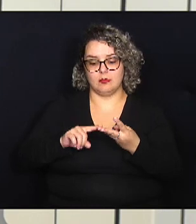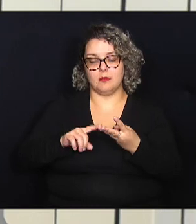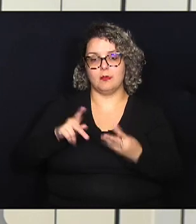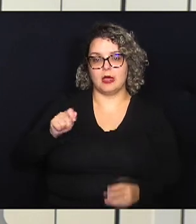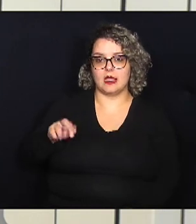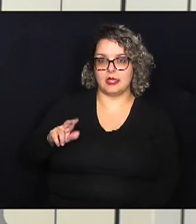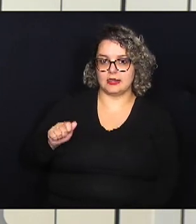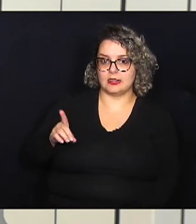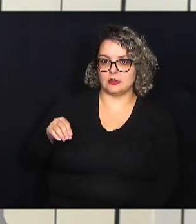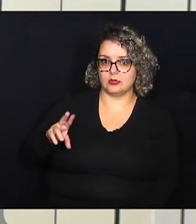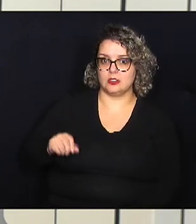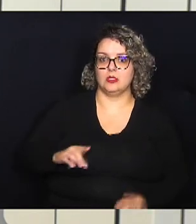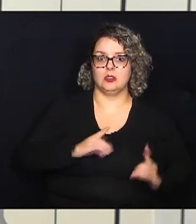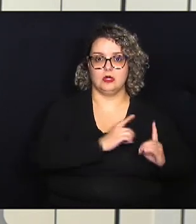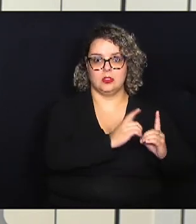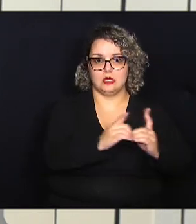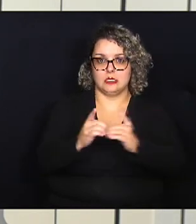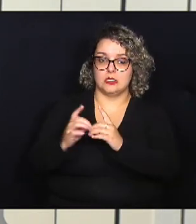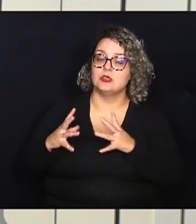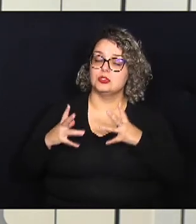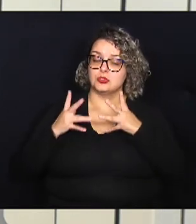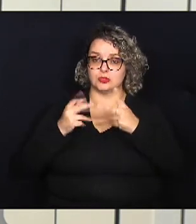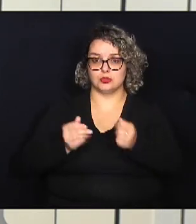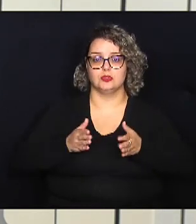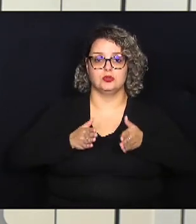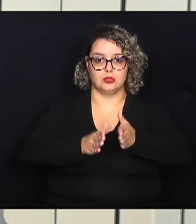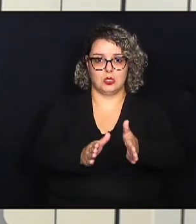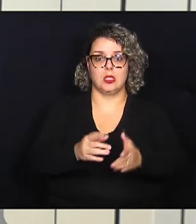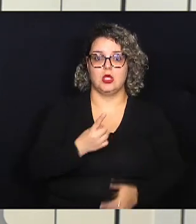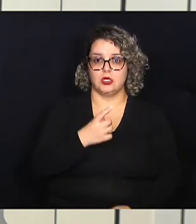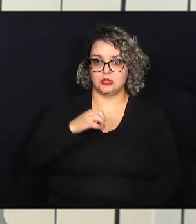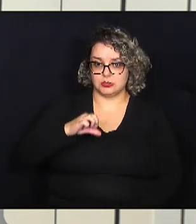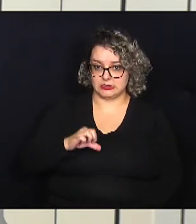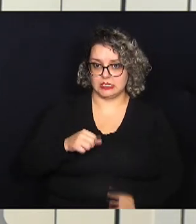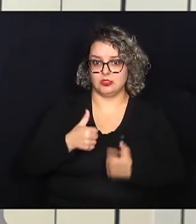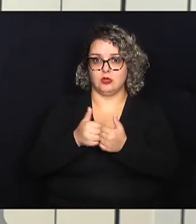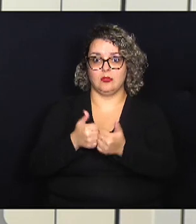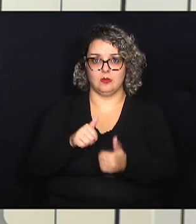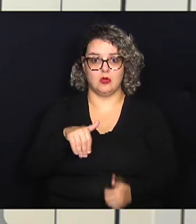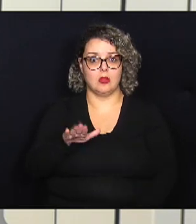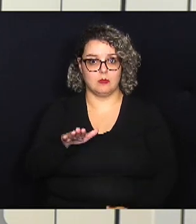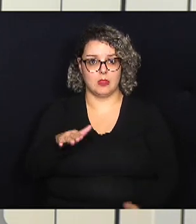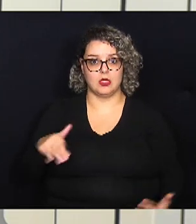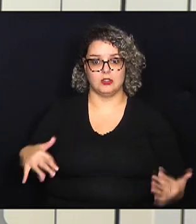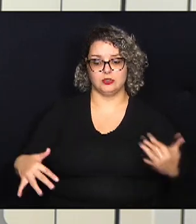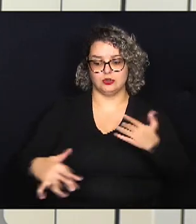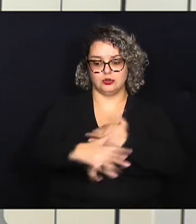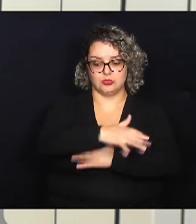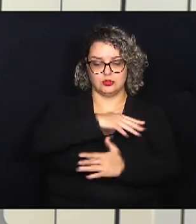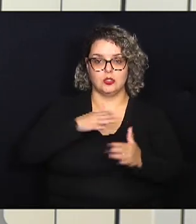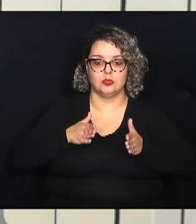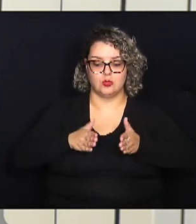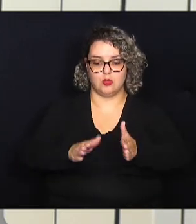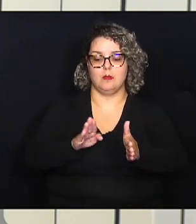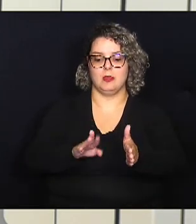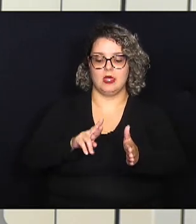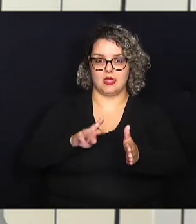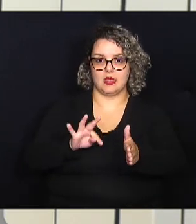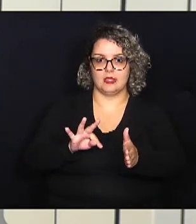as estações do corredor. Serão 19 ônibus a mais circulando no BRT Campo Grande